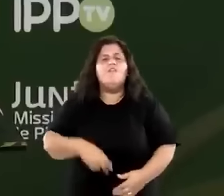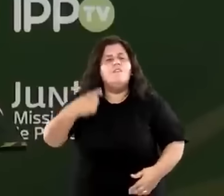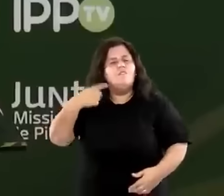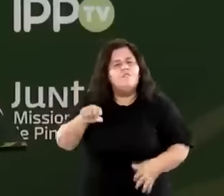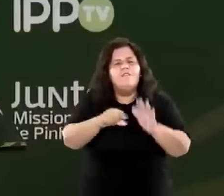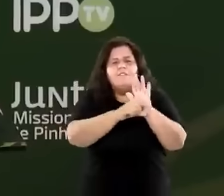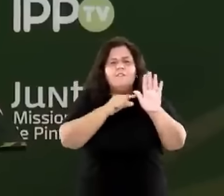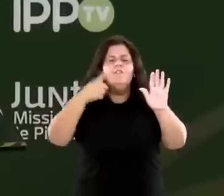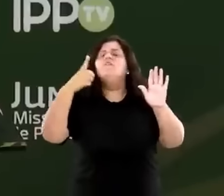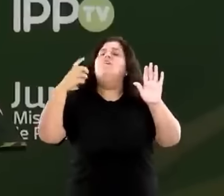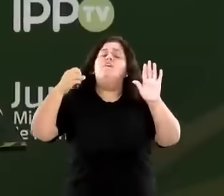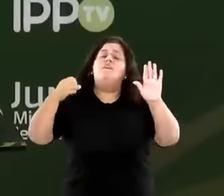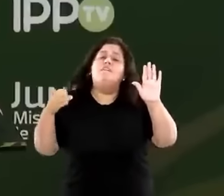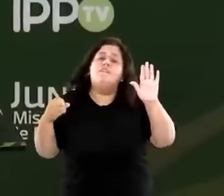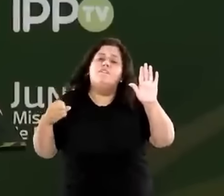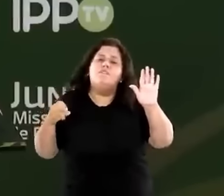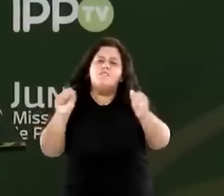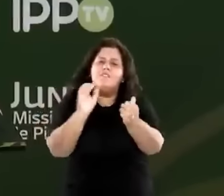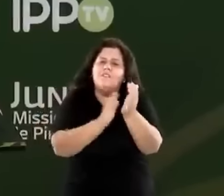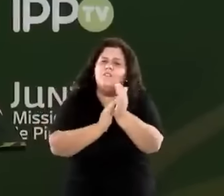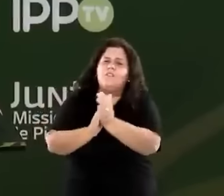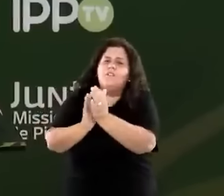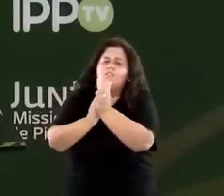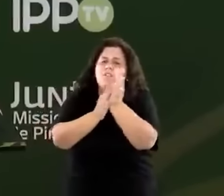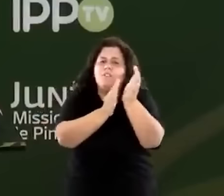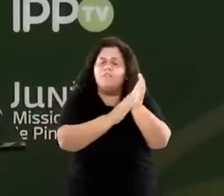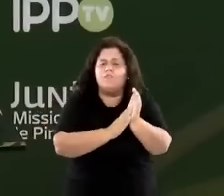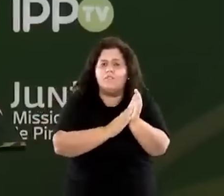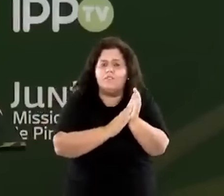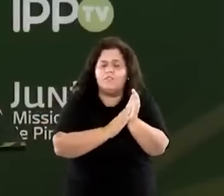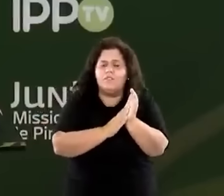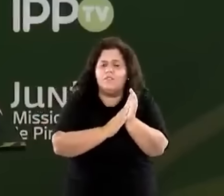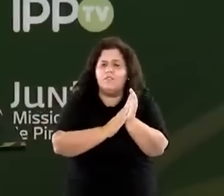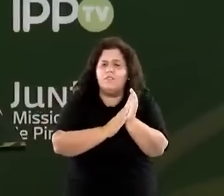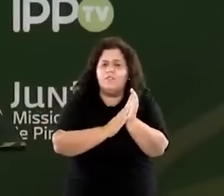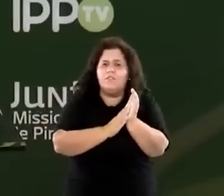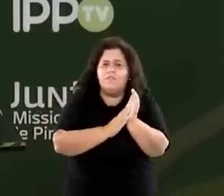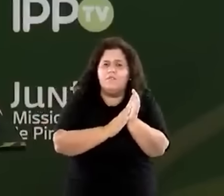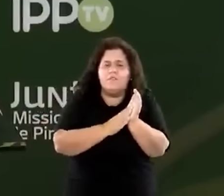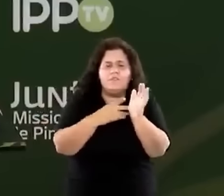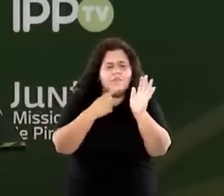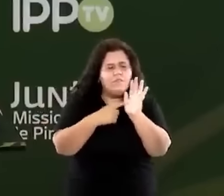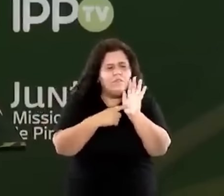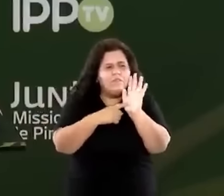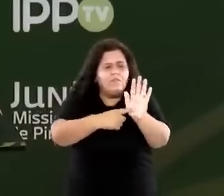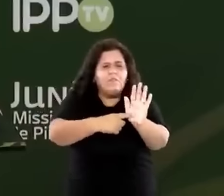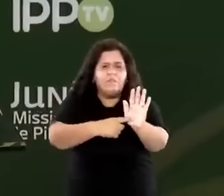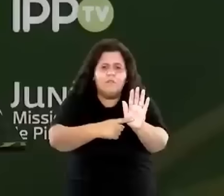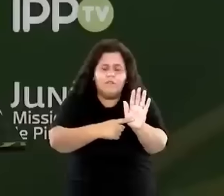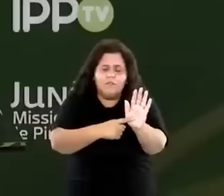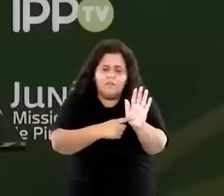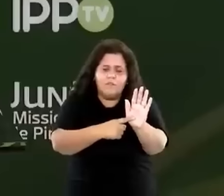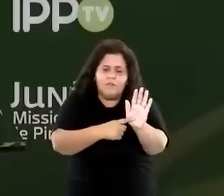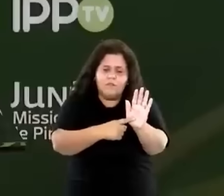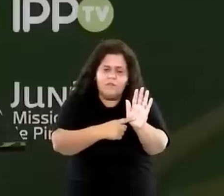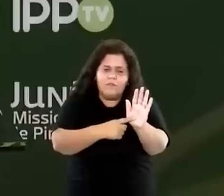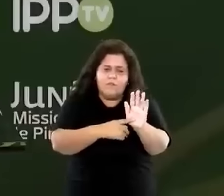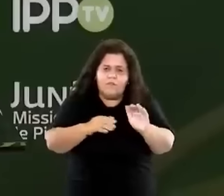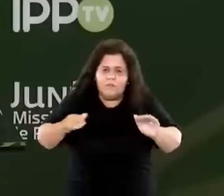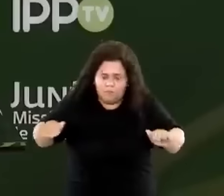no Versículo 10 os adoradores vão fazer uma coisa eles